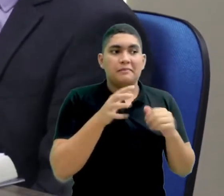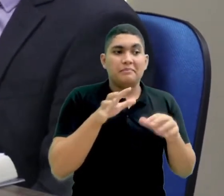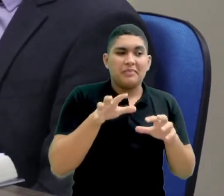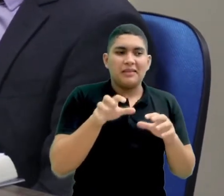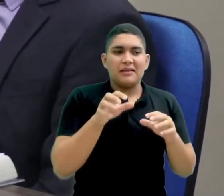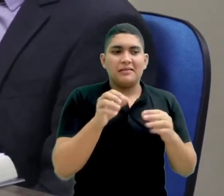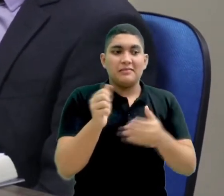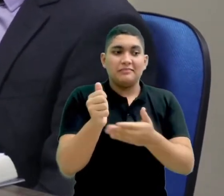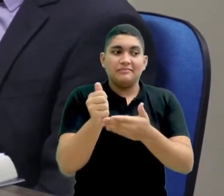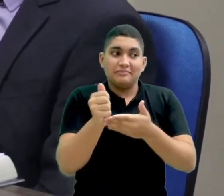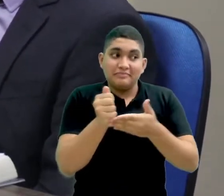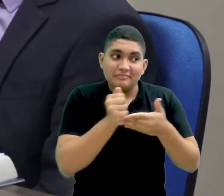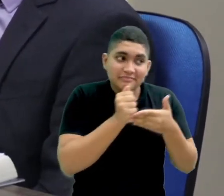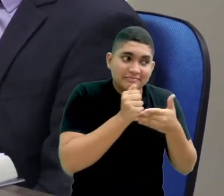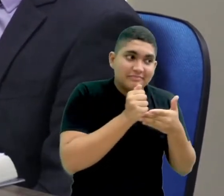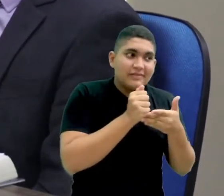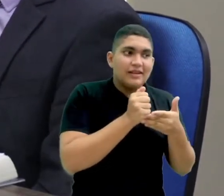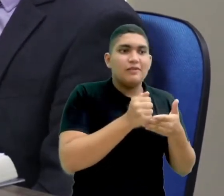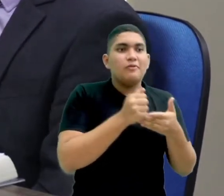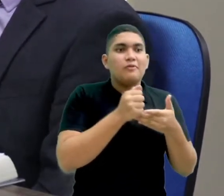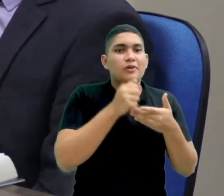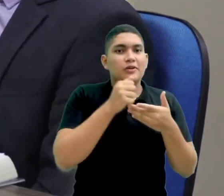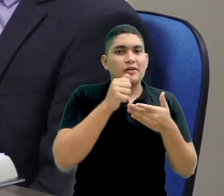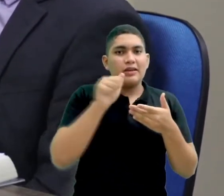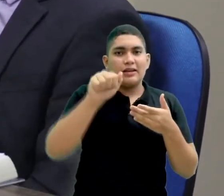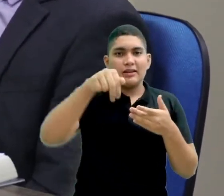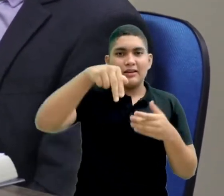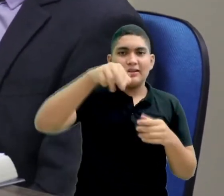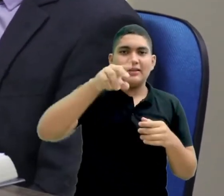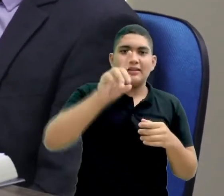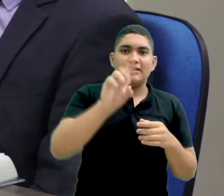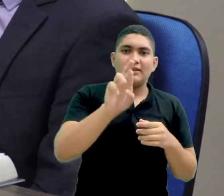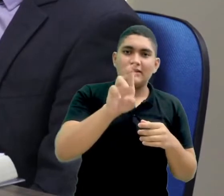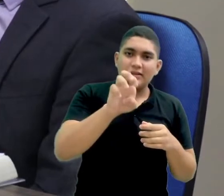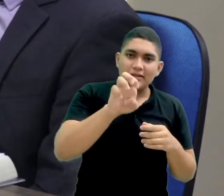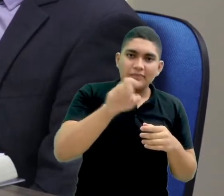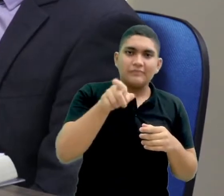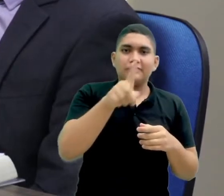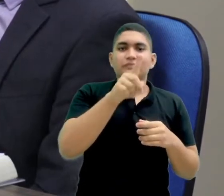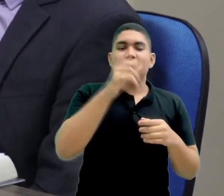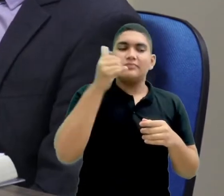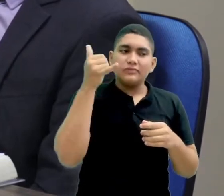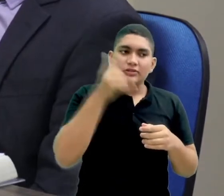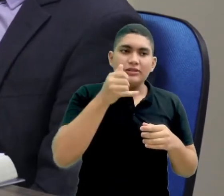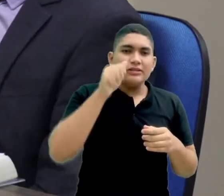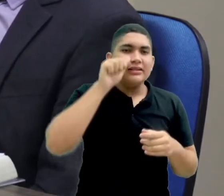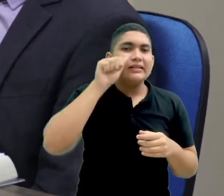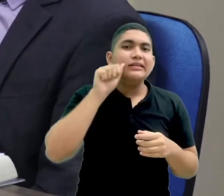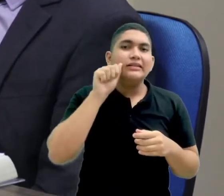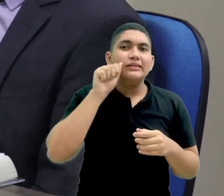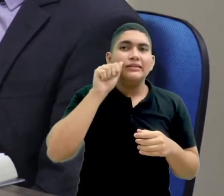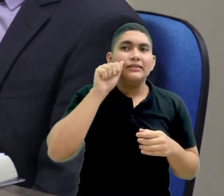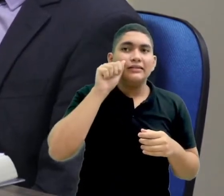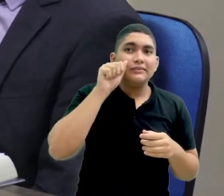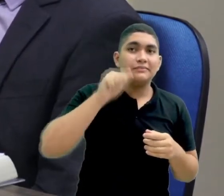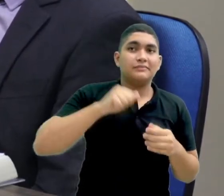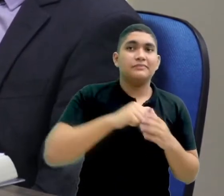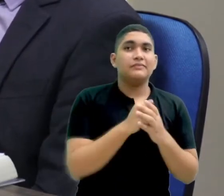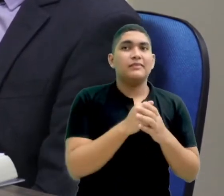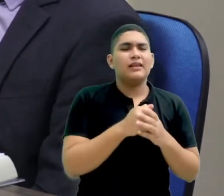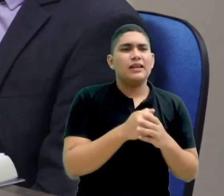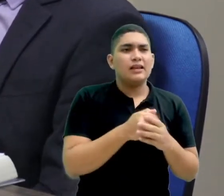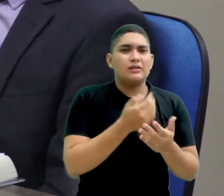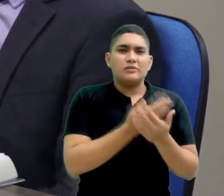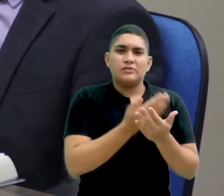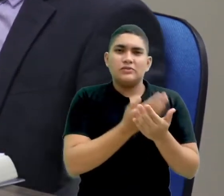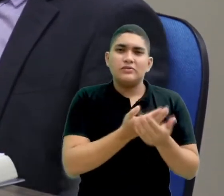fala do nosso irmão André, né? Quando ele tocou aqui na questão do aspecto da lei, em aulas anteriores, inclusive nas